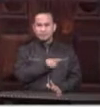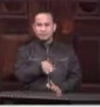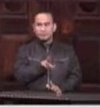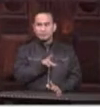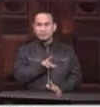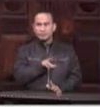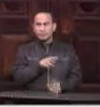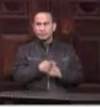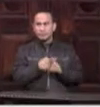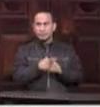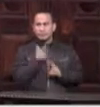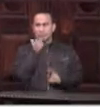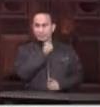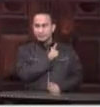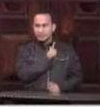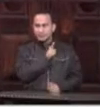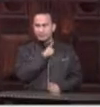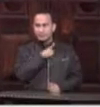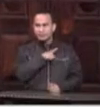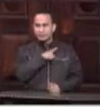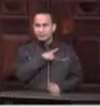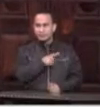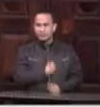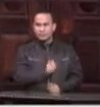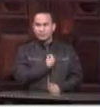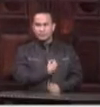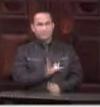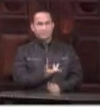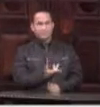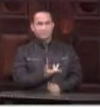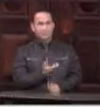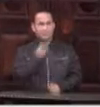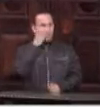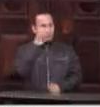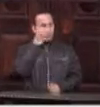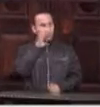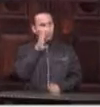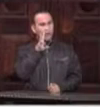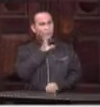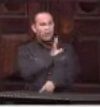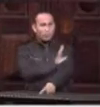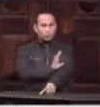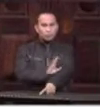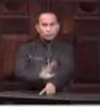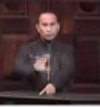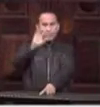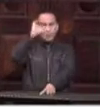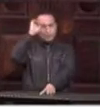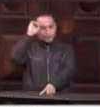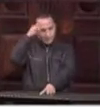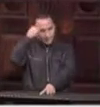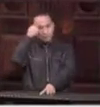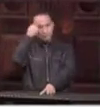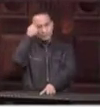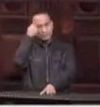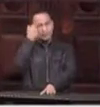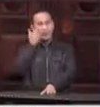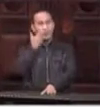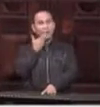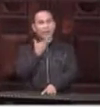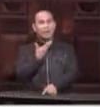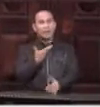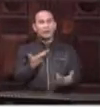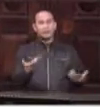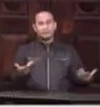possa ter a devida valorização da história, da cultura negra africana no nosso